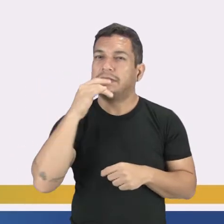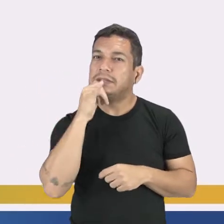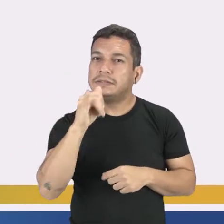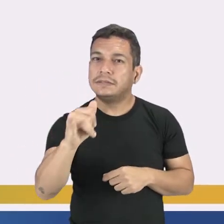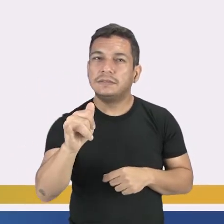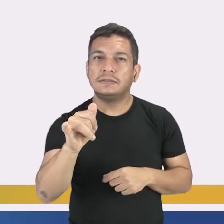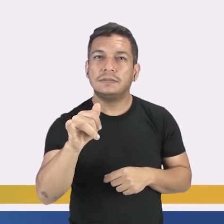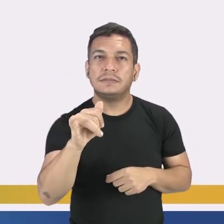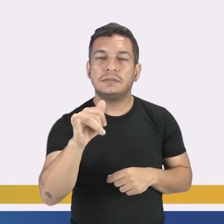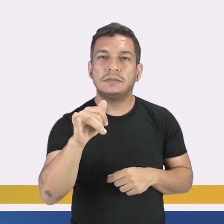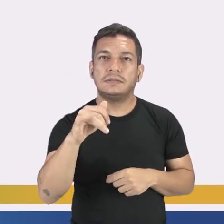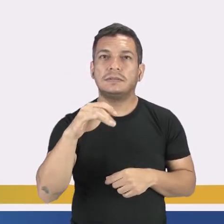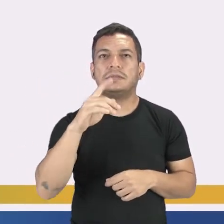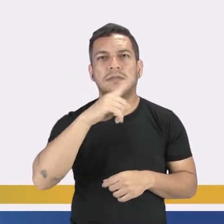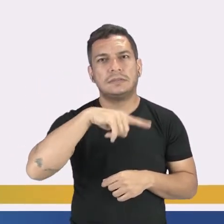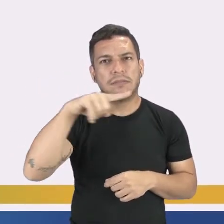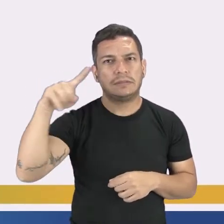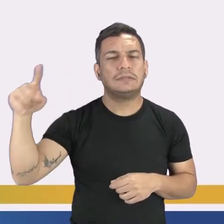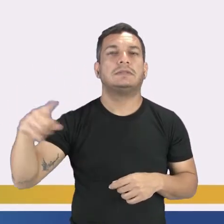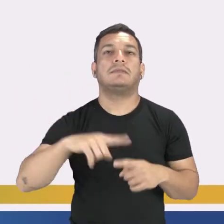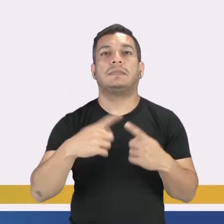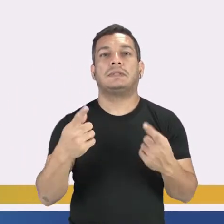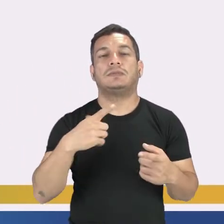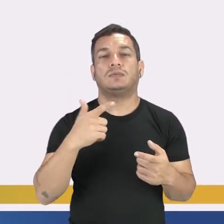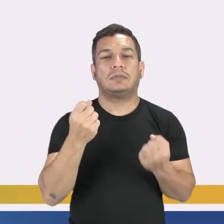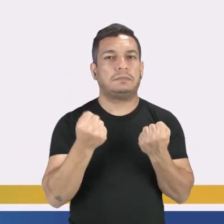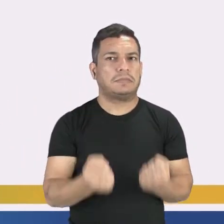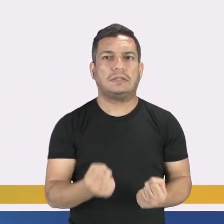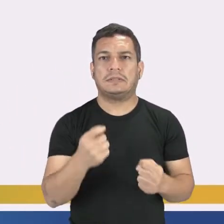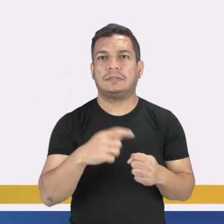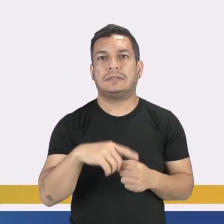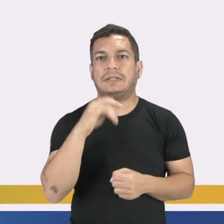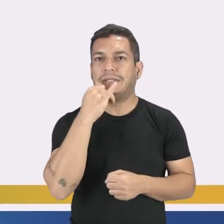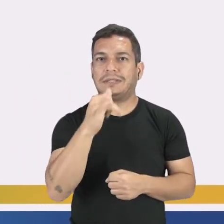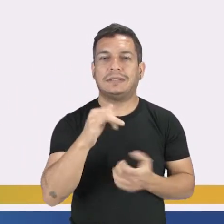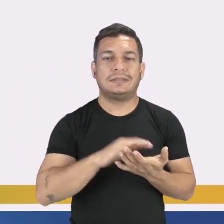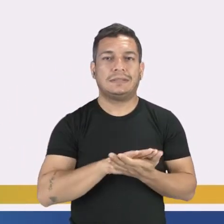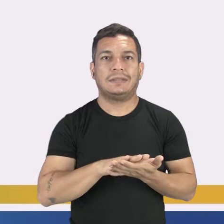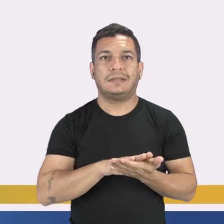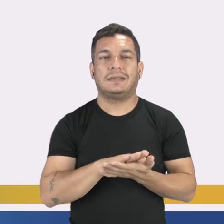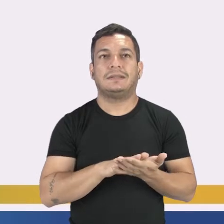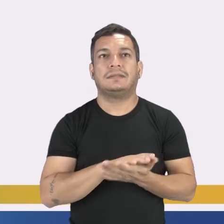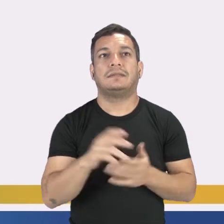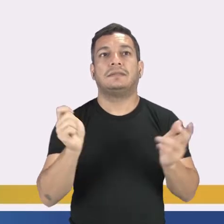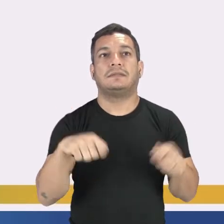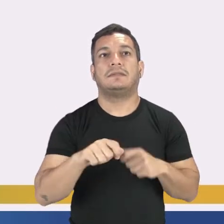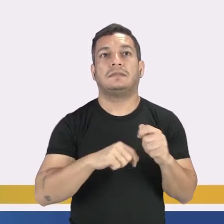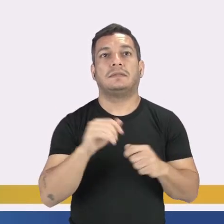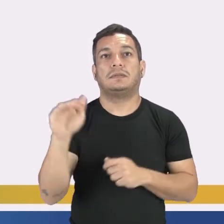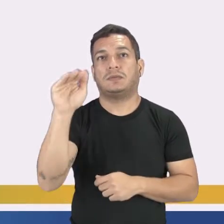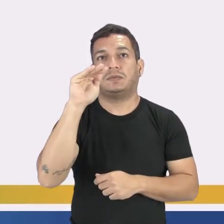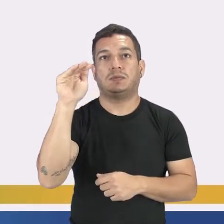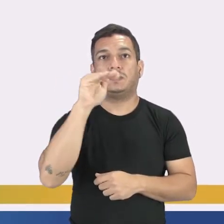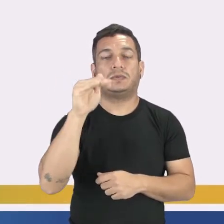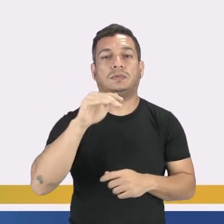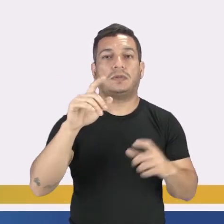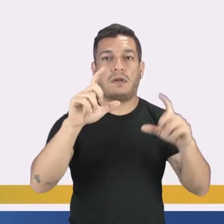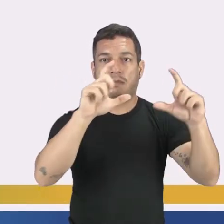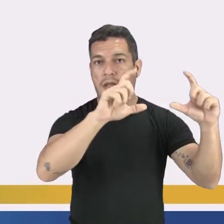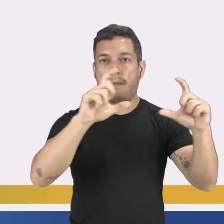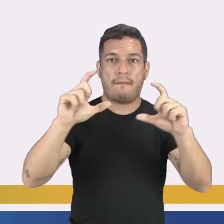eletromagnéticas em altíssimas frequências, porém não possui massa e nem carga elétrica. A capacidade é superior ao